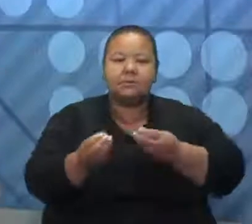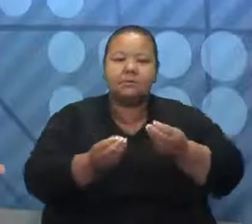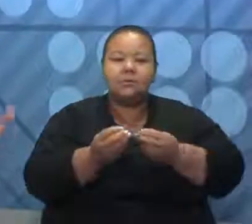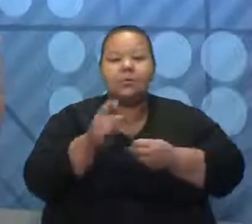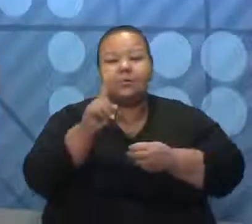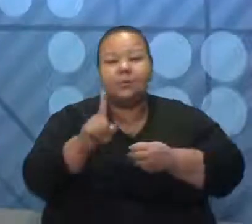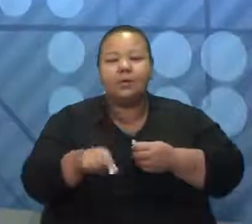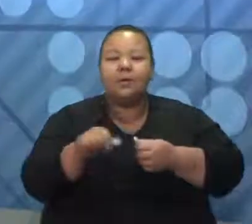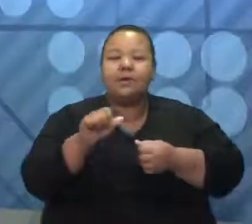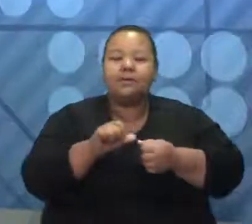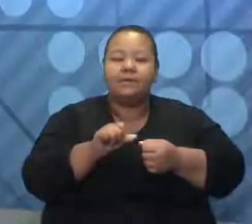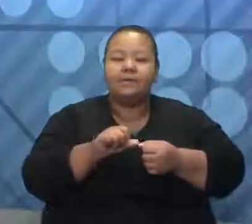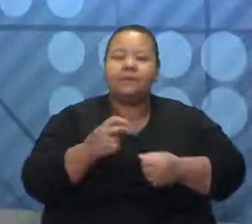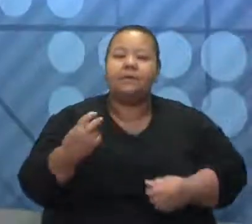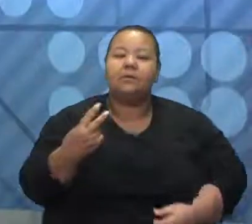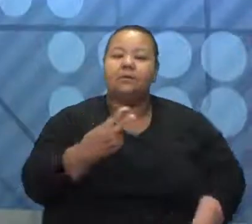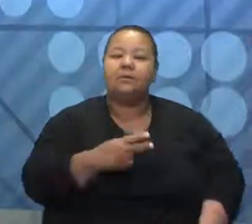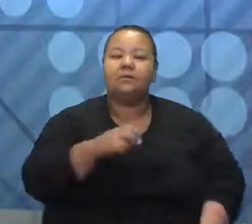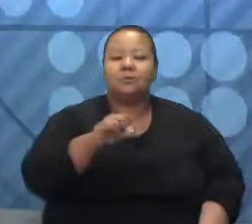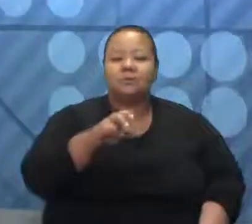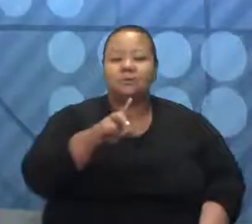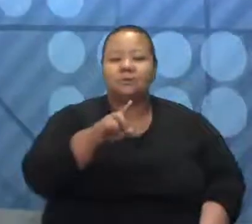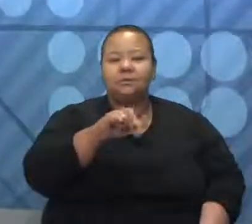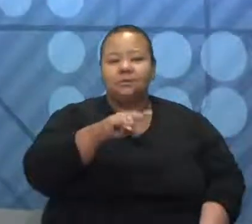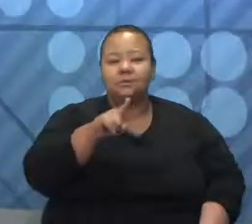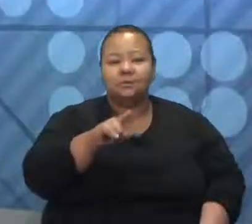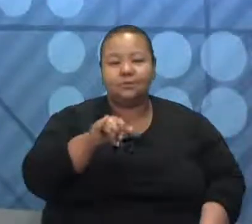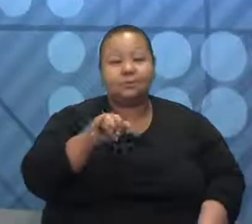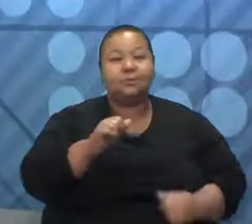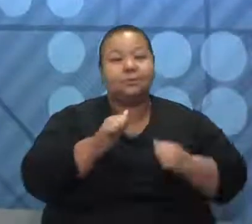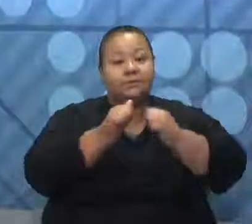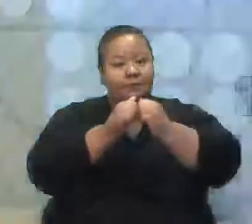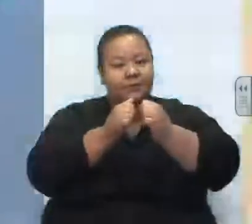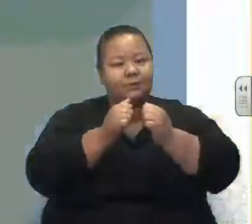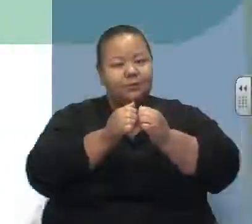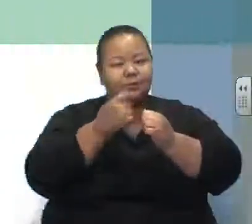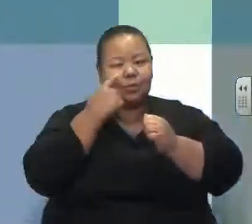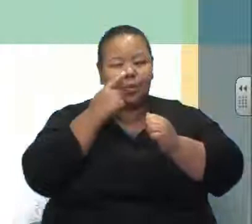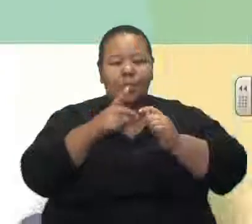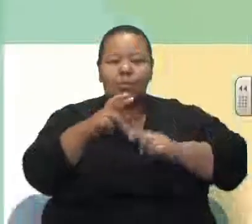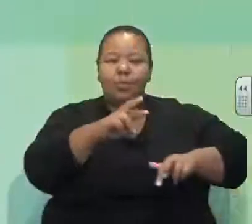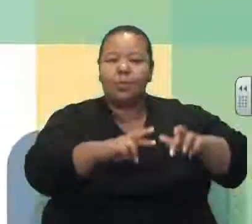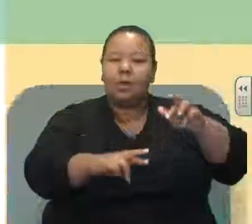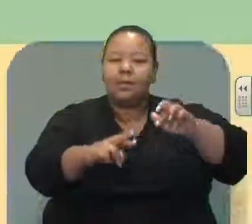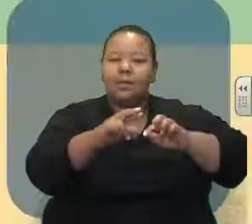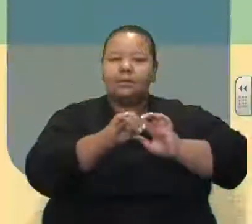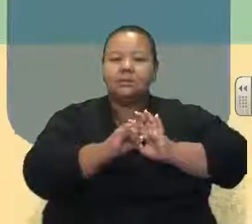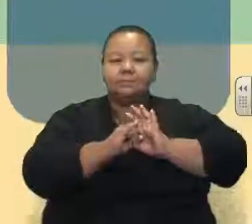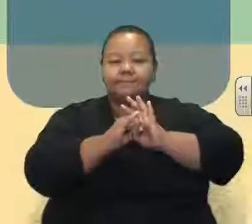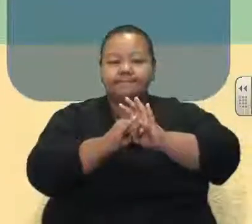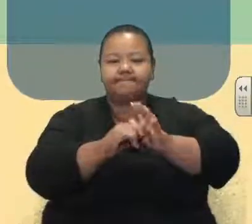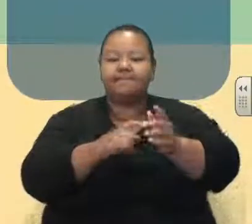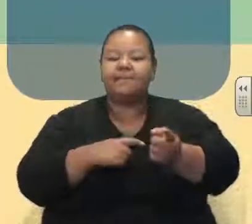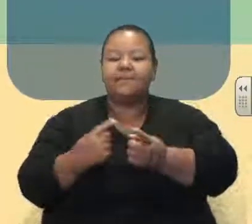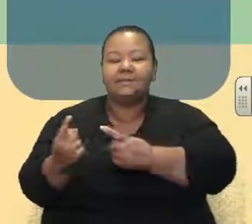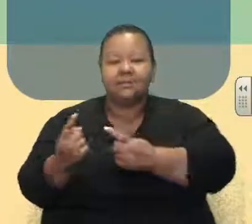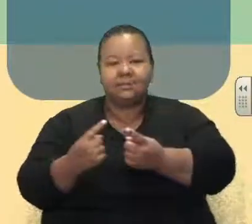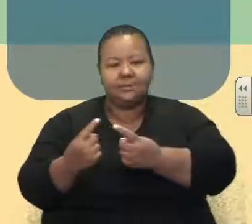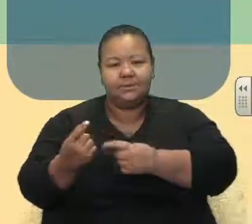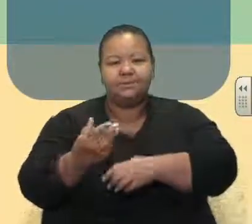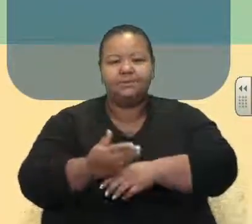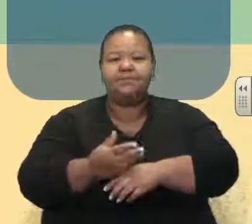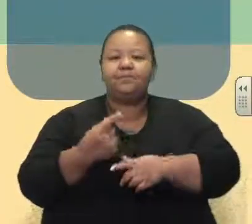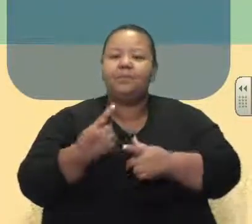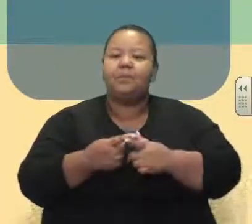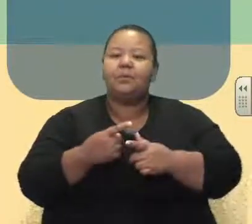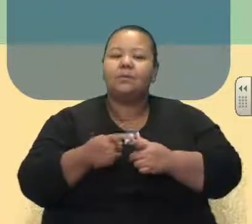ser feito. Então, eu sou a professora Suzy e vou te acompanhar nessas análises de indicadores e as relações existentes entre eles. Por